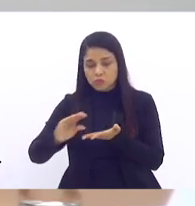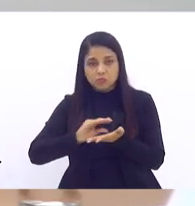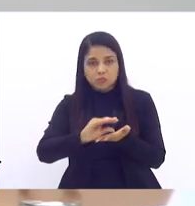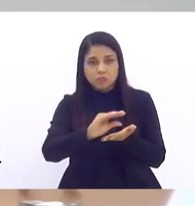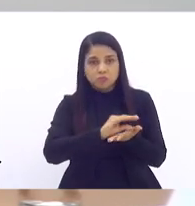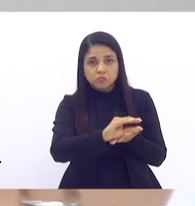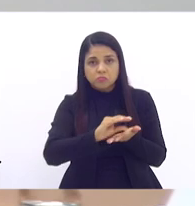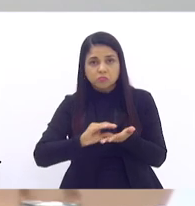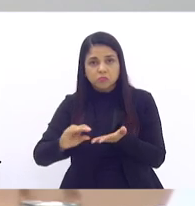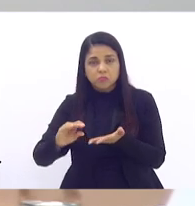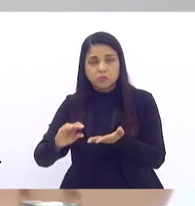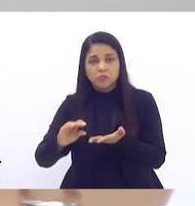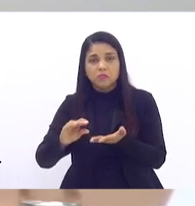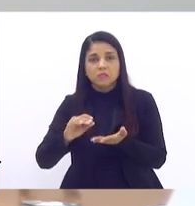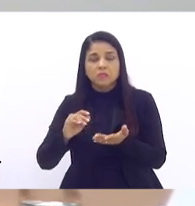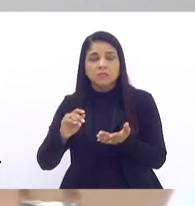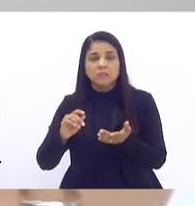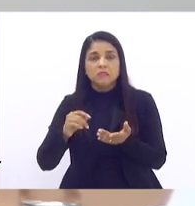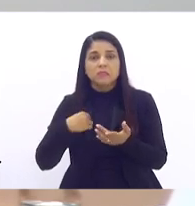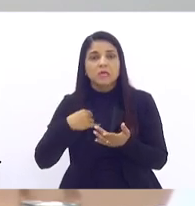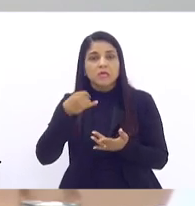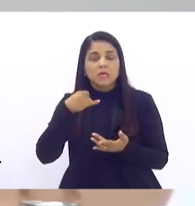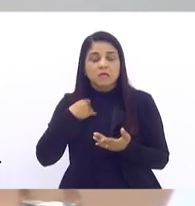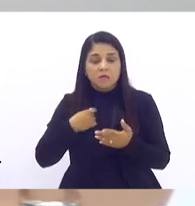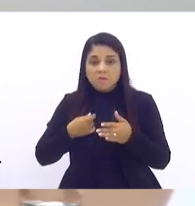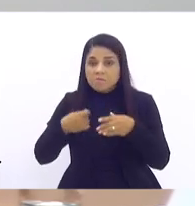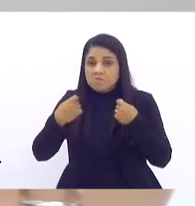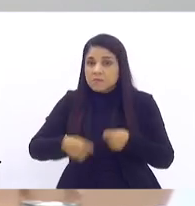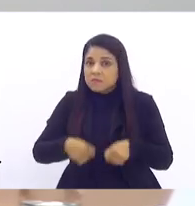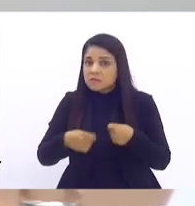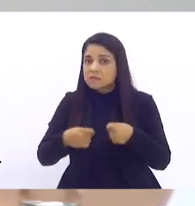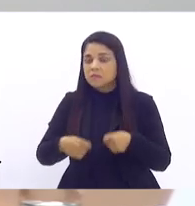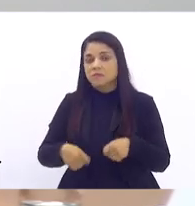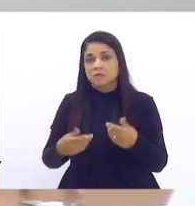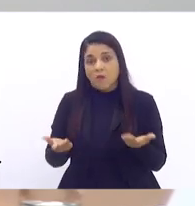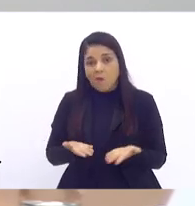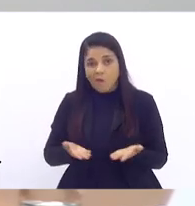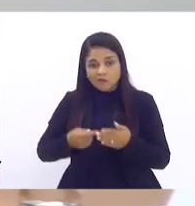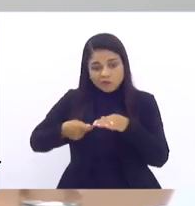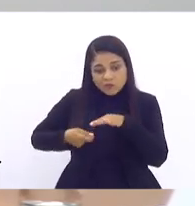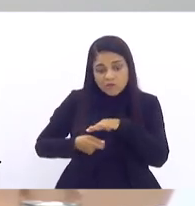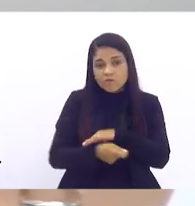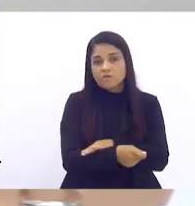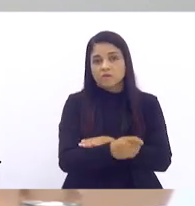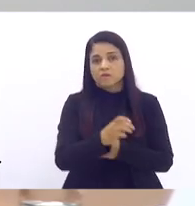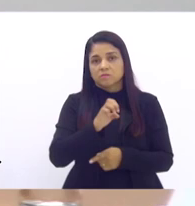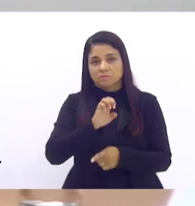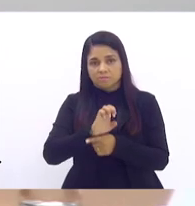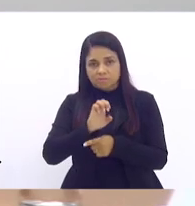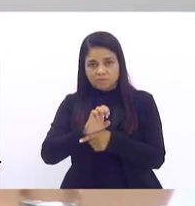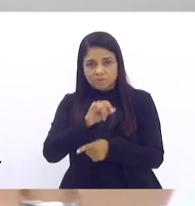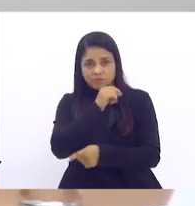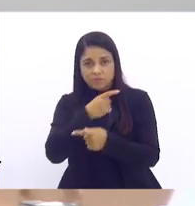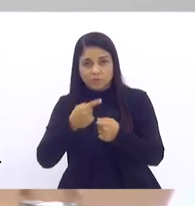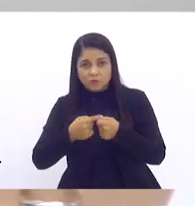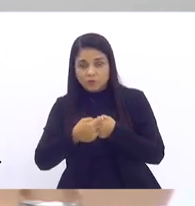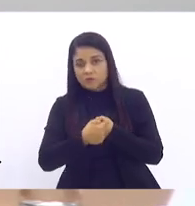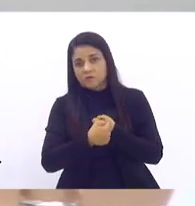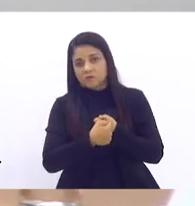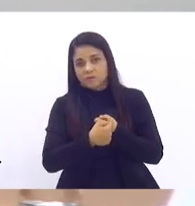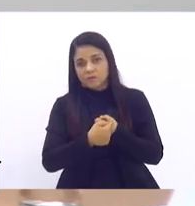de investir nos estados e municípios coloco isso porque hoje se fala novamente em